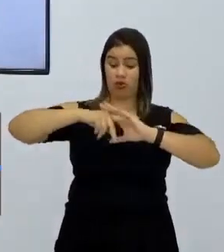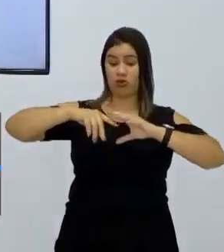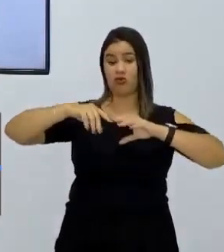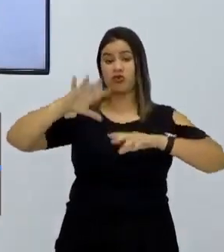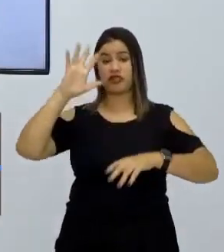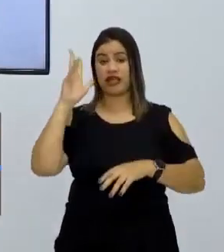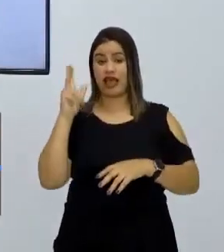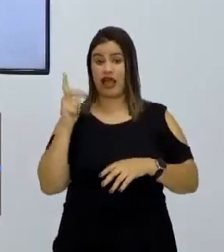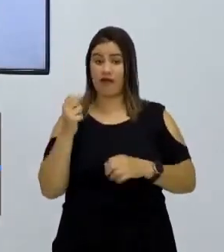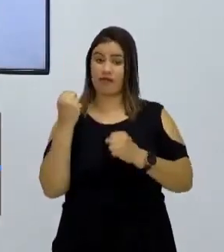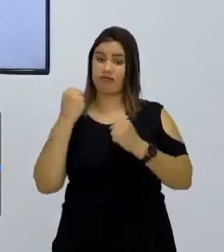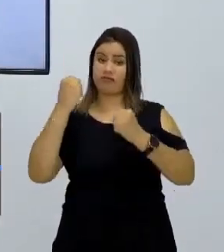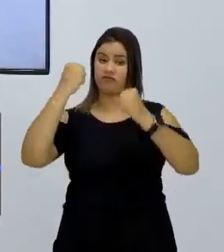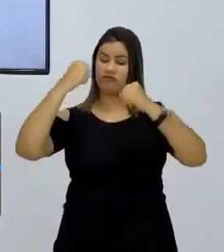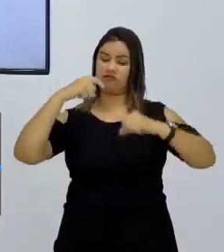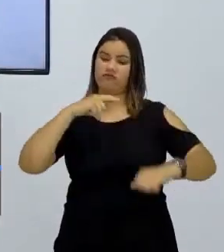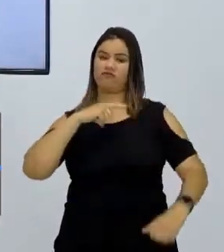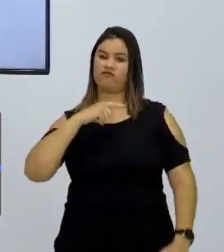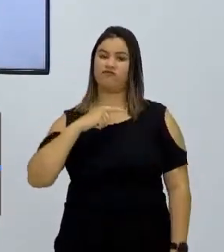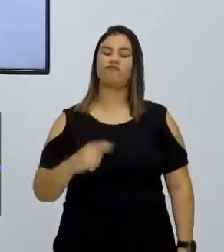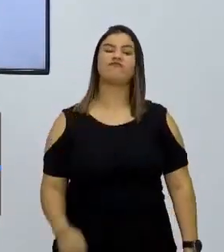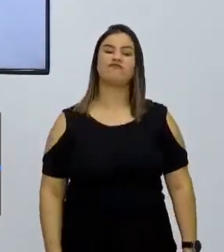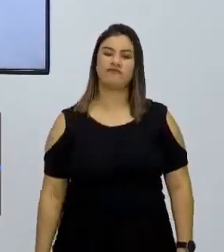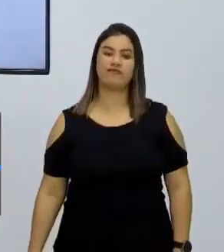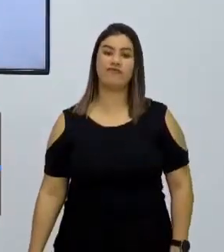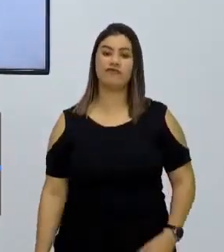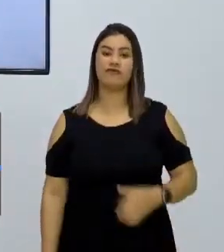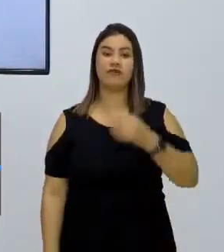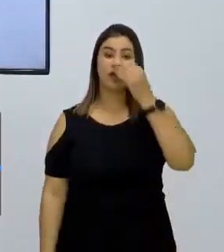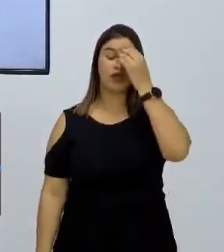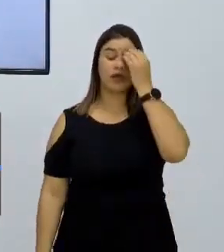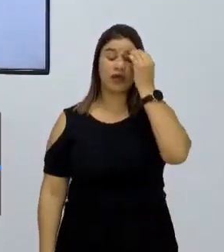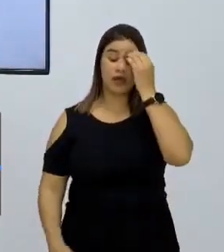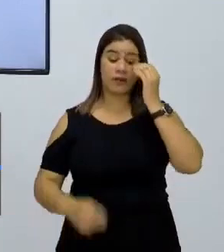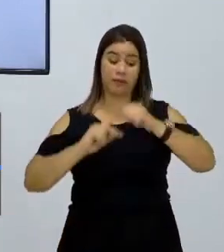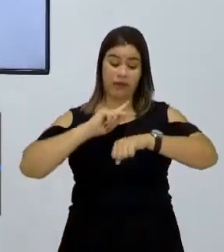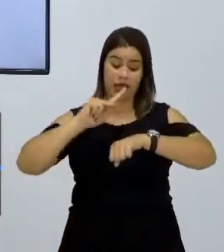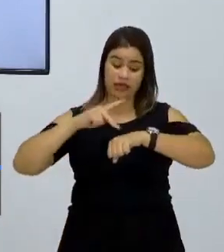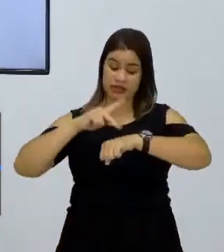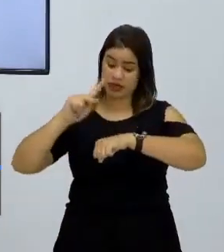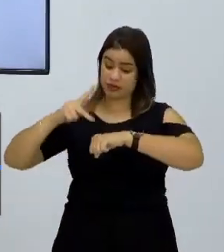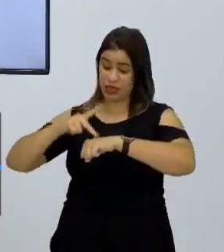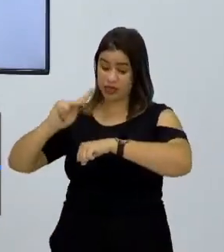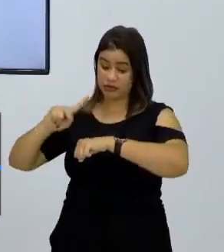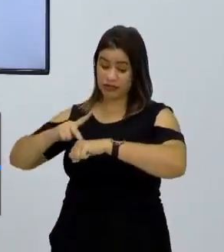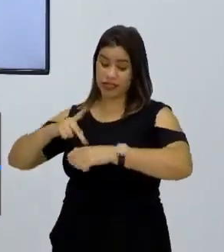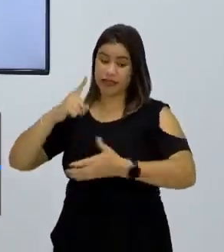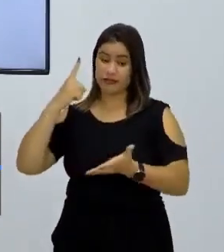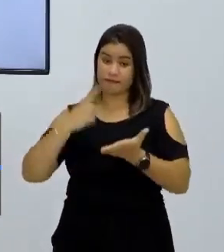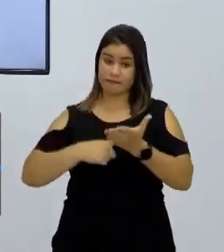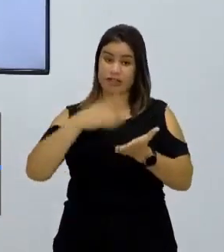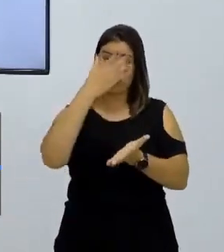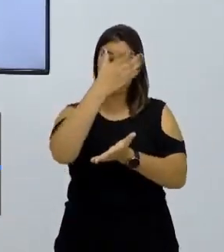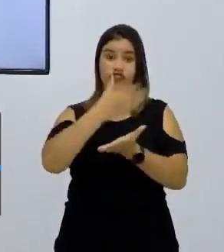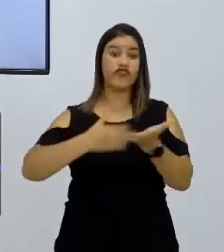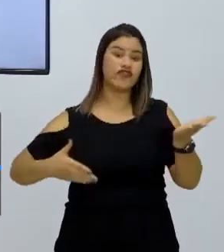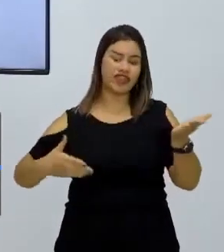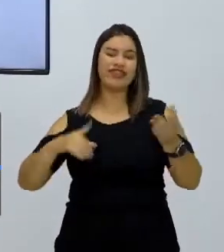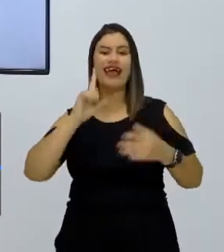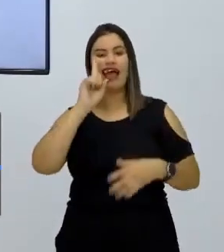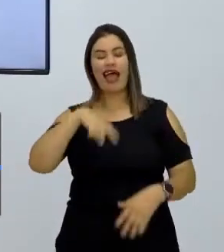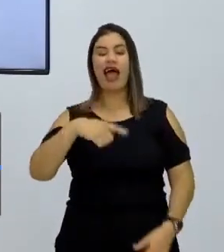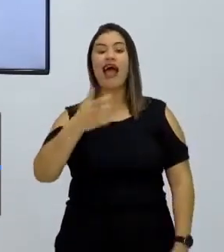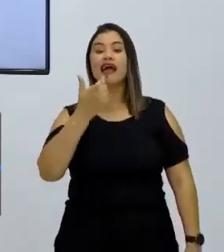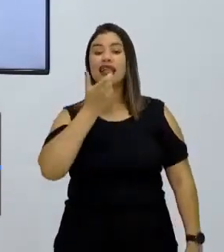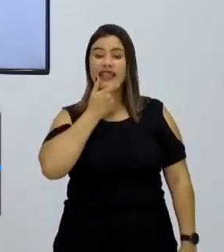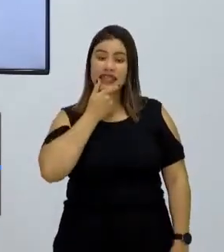poder que os países tinham. E os países que dividiam os poderes aí eram a Inglaterra e a